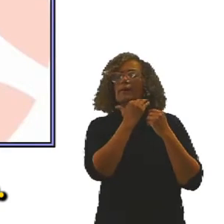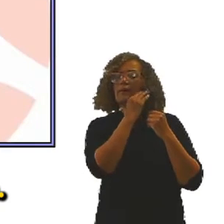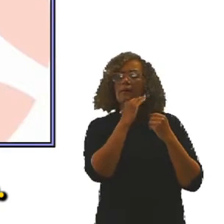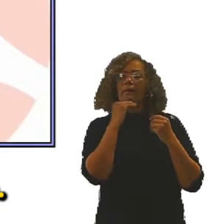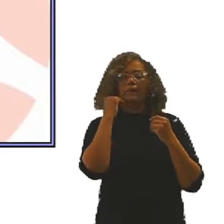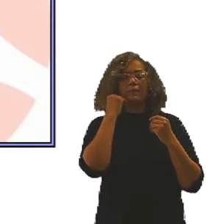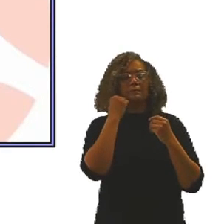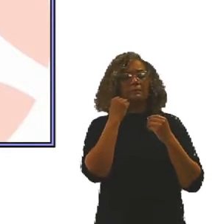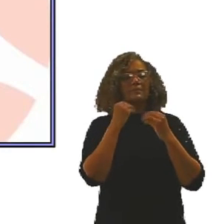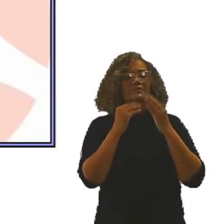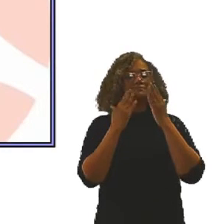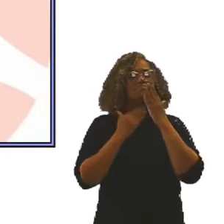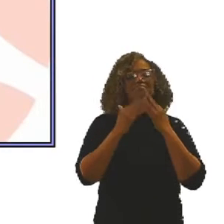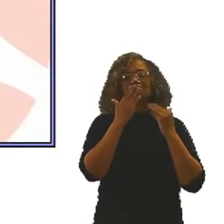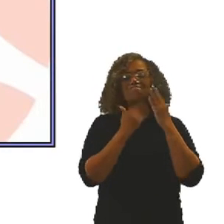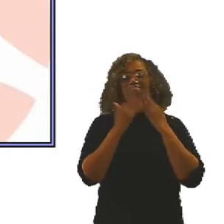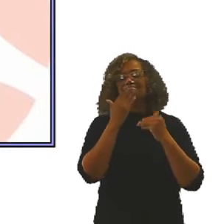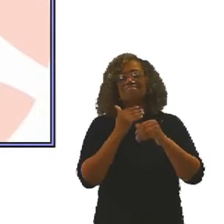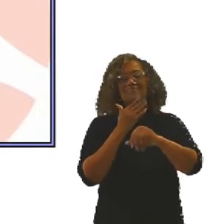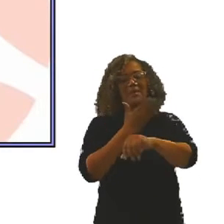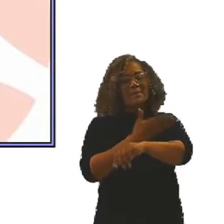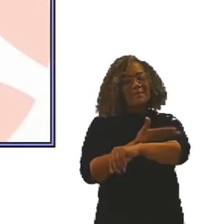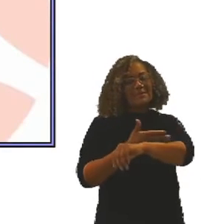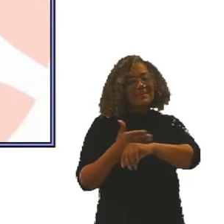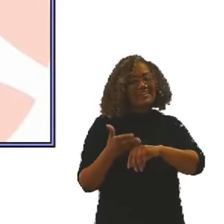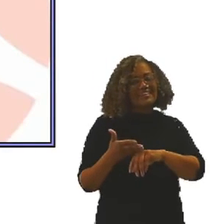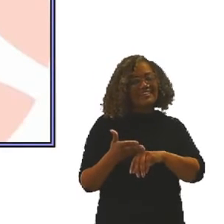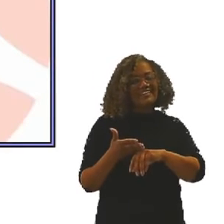pouco grisalha, sou um jovem grisalho